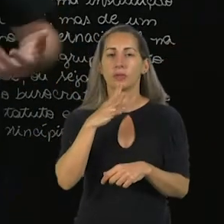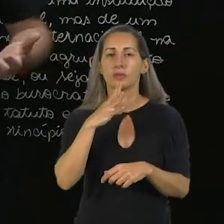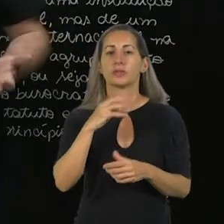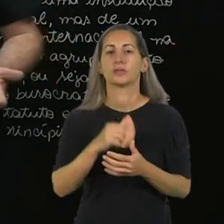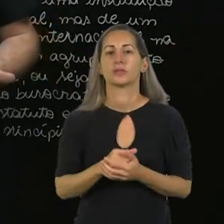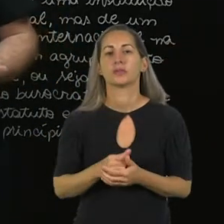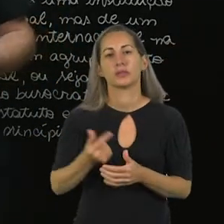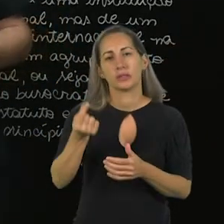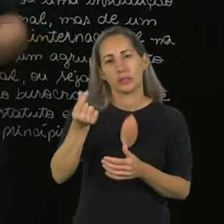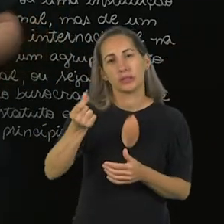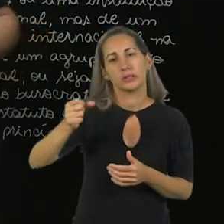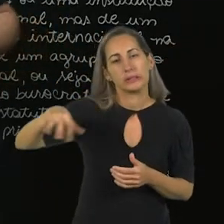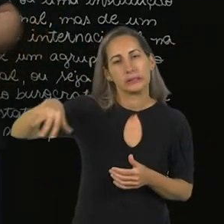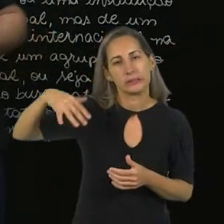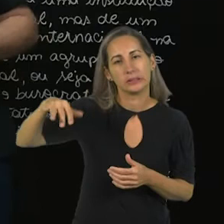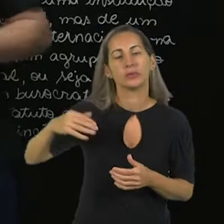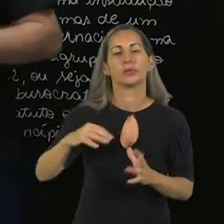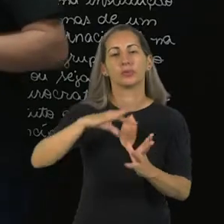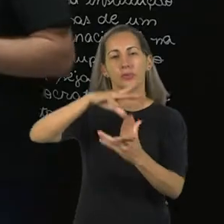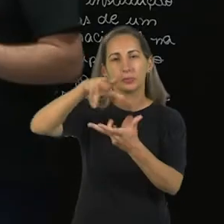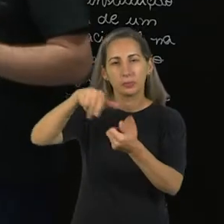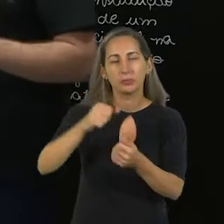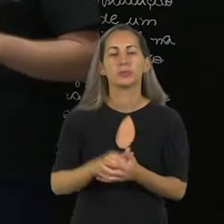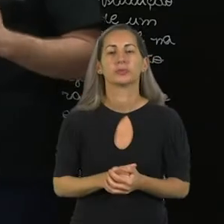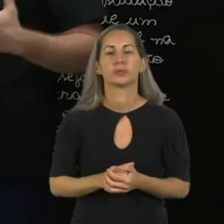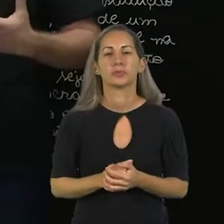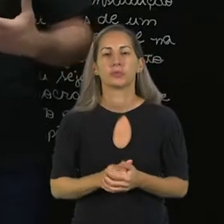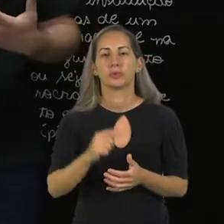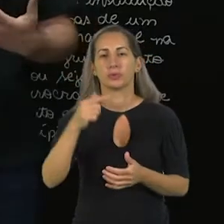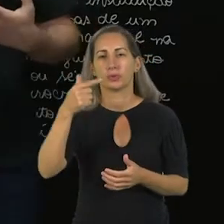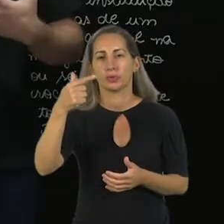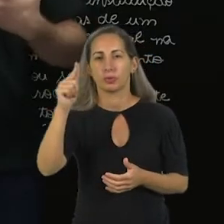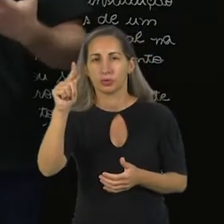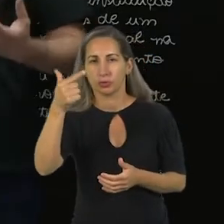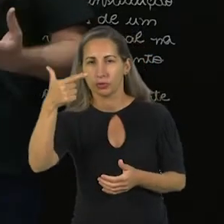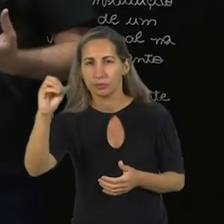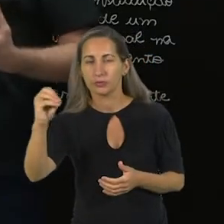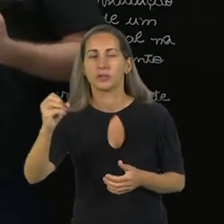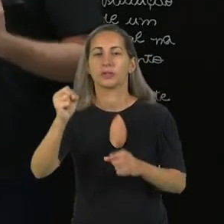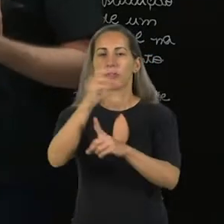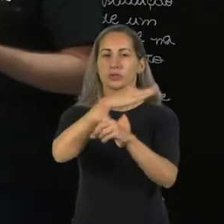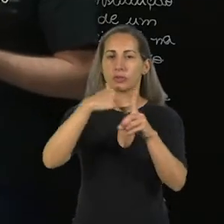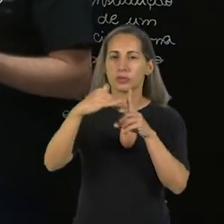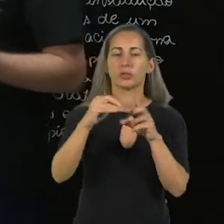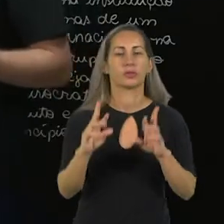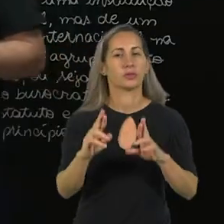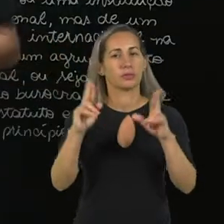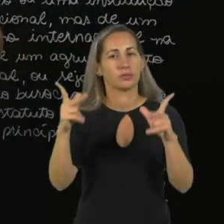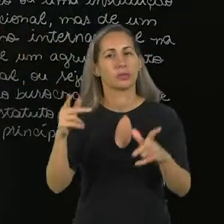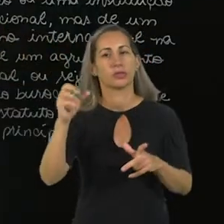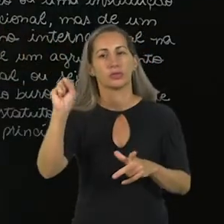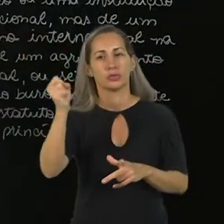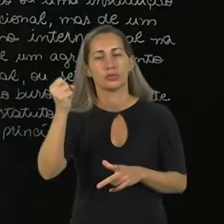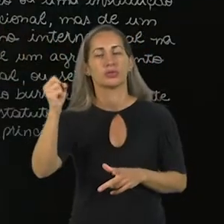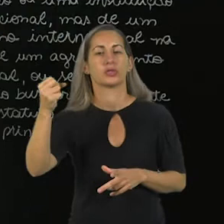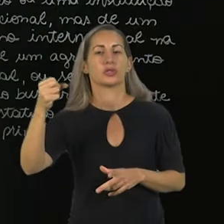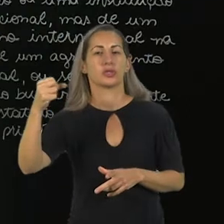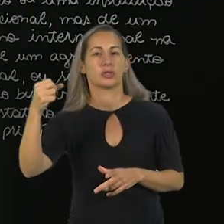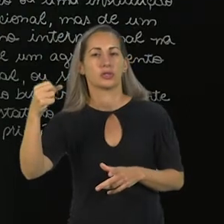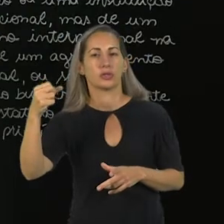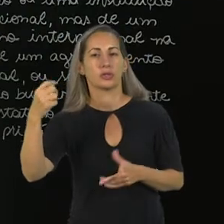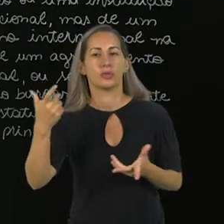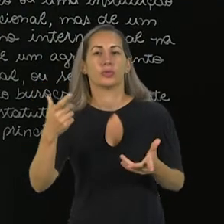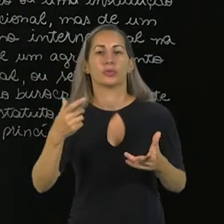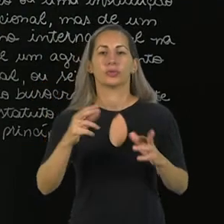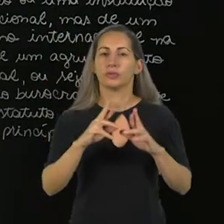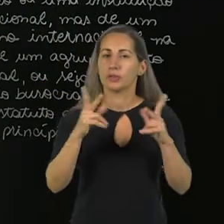mais ricos do mundo. O G20, então, ele vem com essa lógica mais social, diferente do G8, que ele vai ter